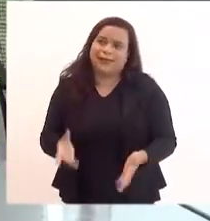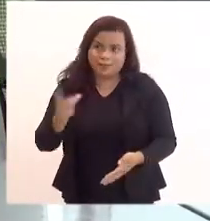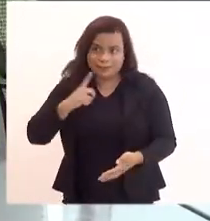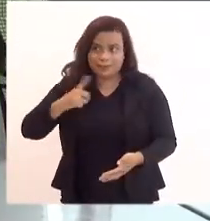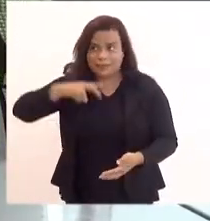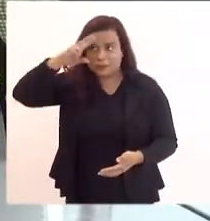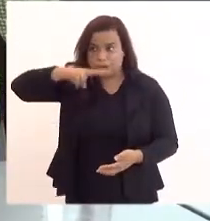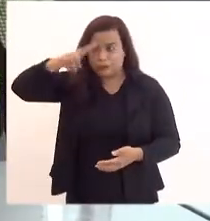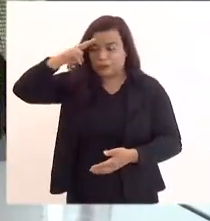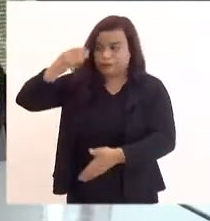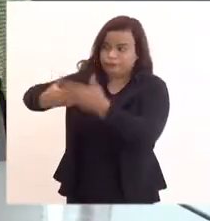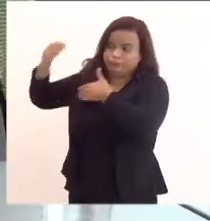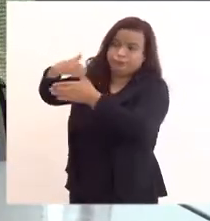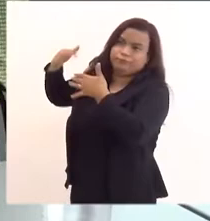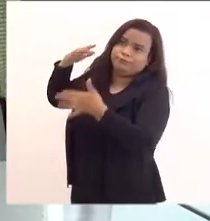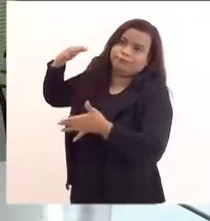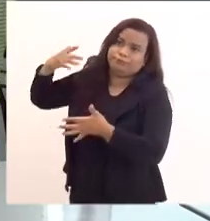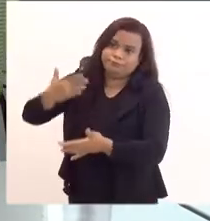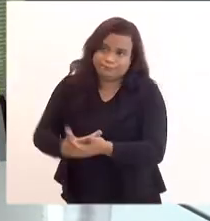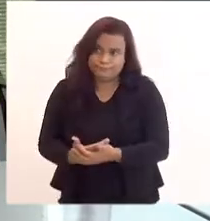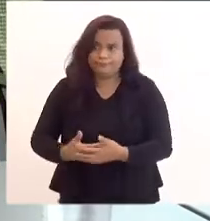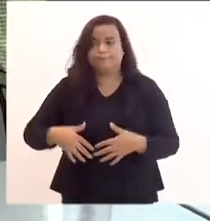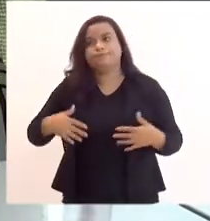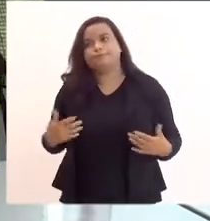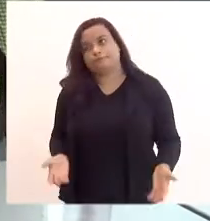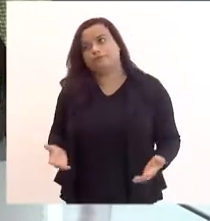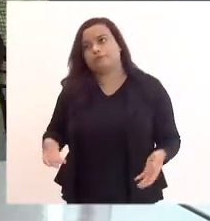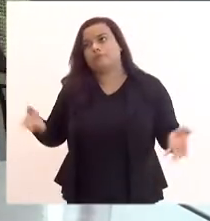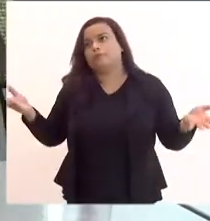precedente. A posteriori, nessa